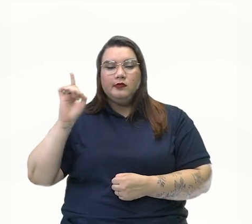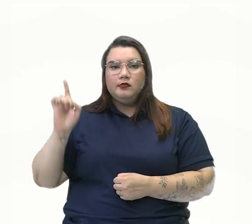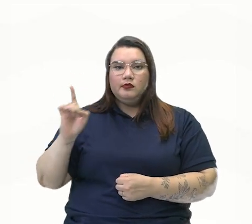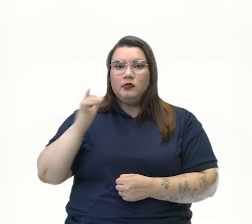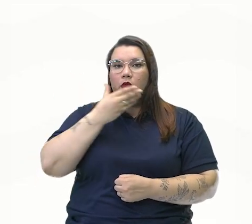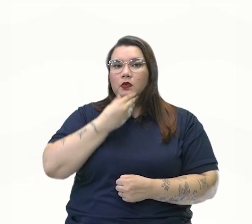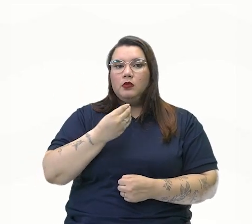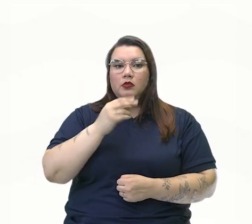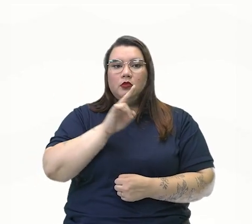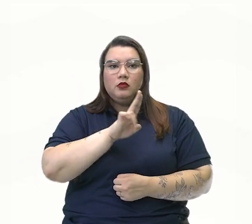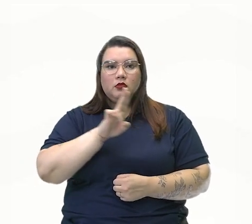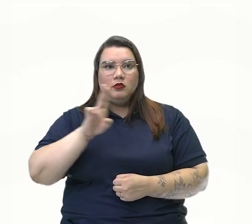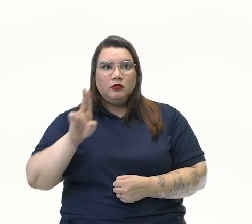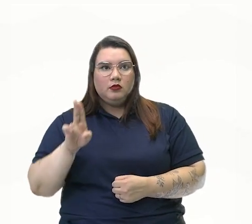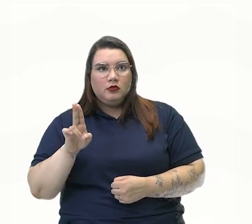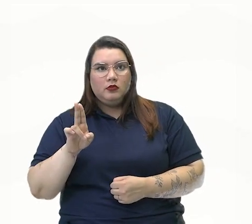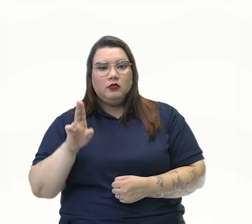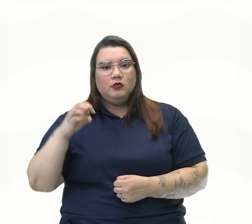aí, em